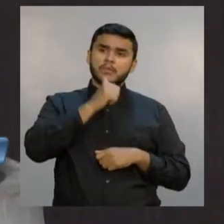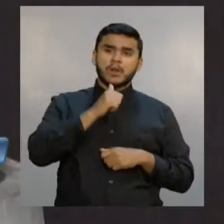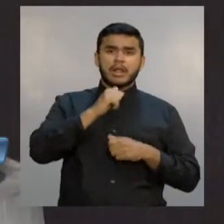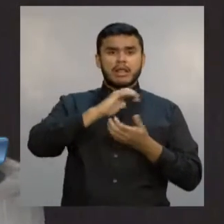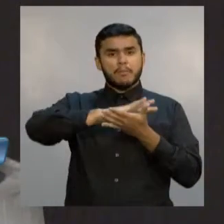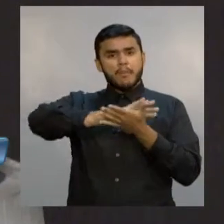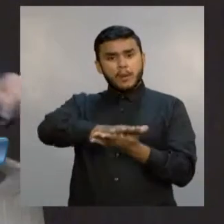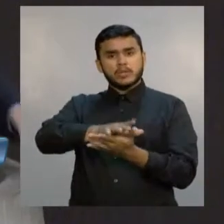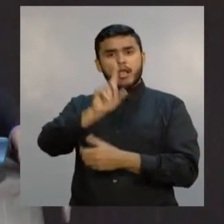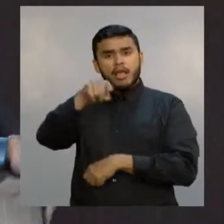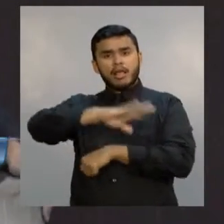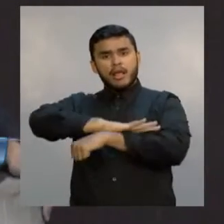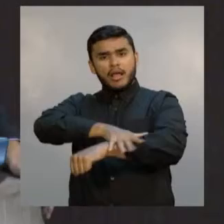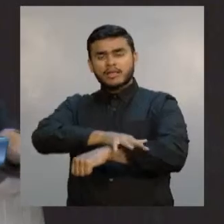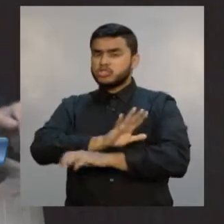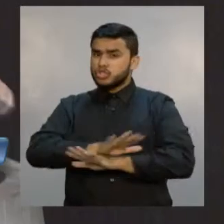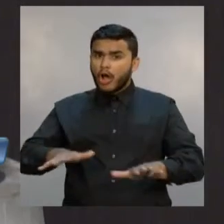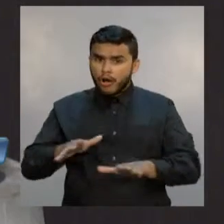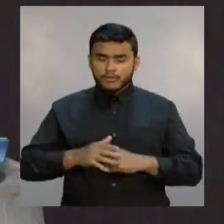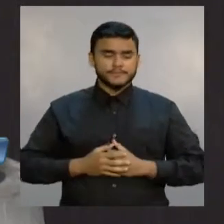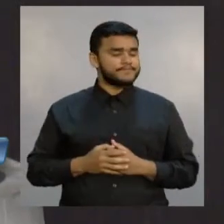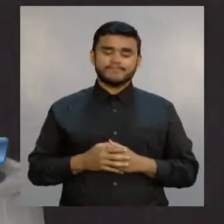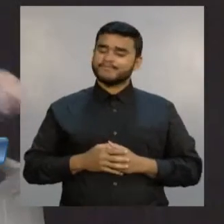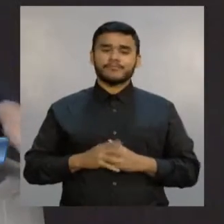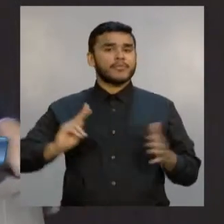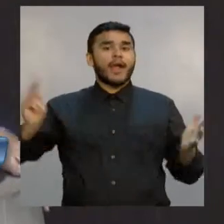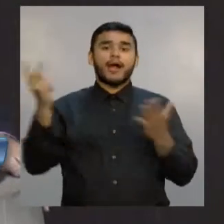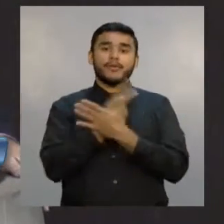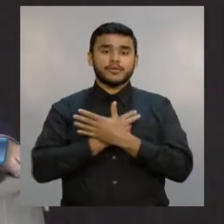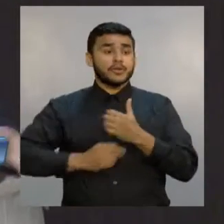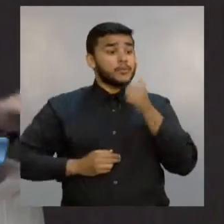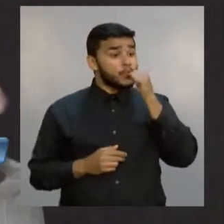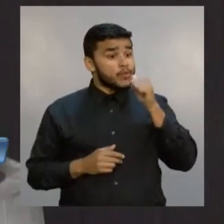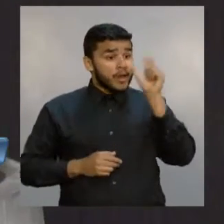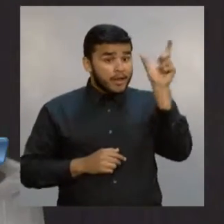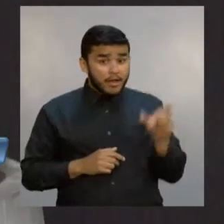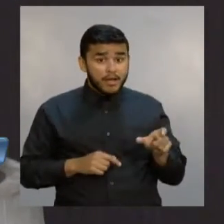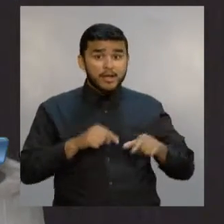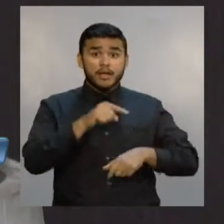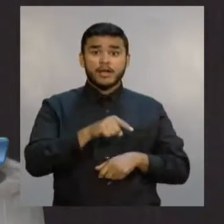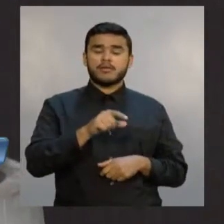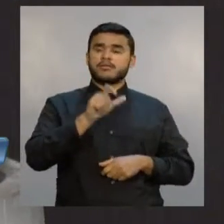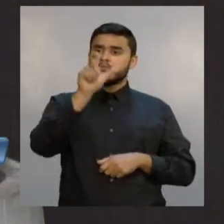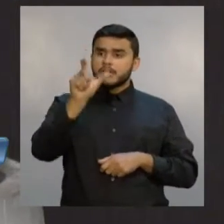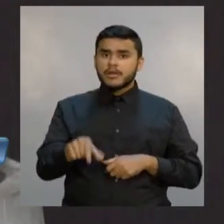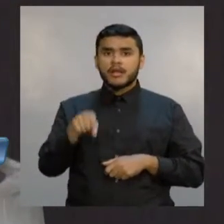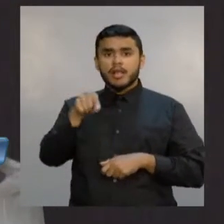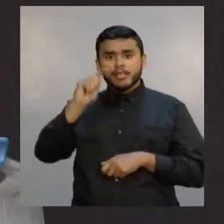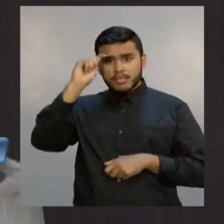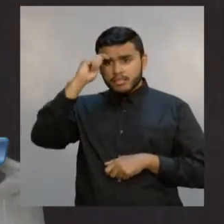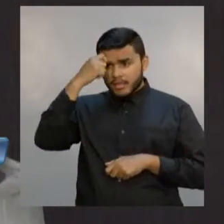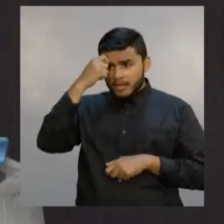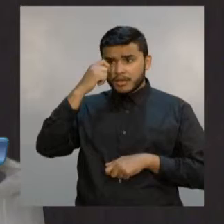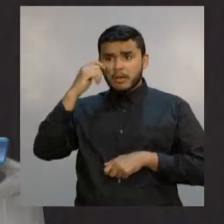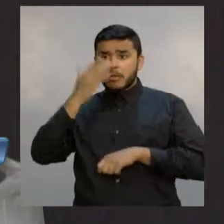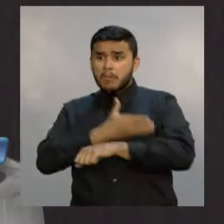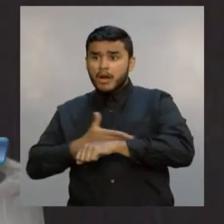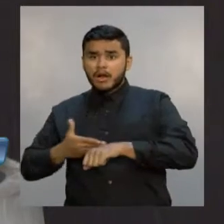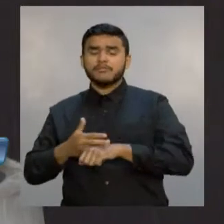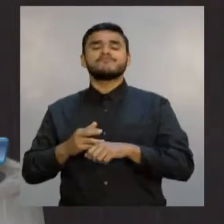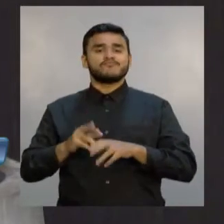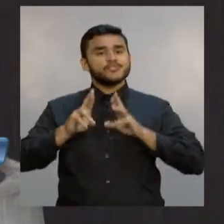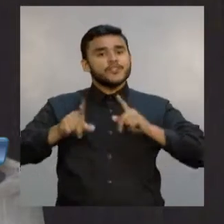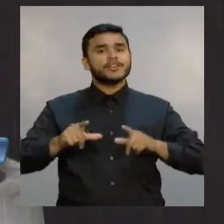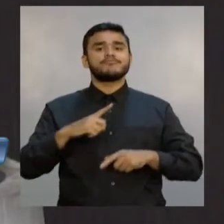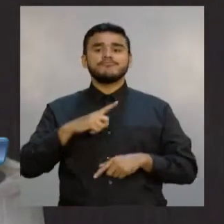ainda opressão de gênero, discriminação racial e exploração econômica. Portanto, nós somos uma sociedade